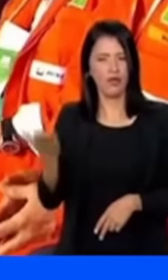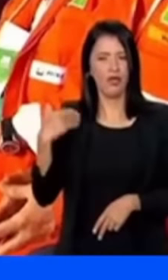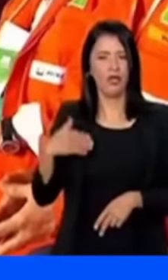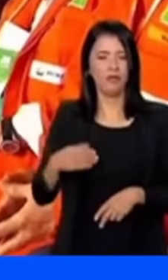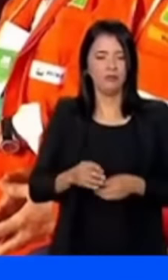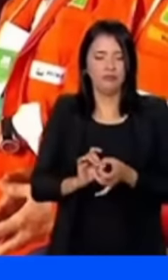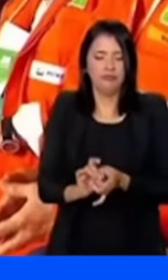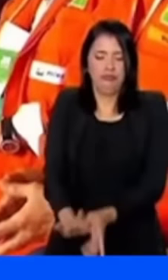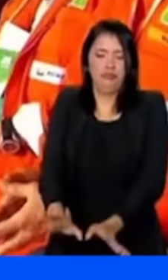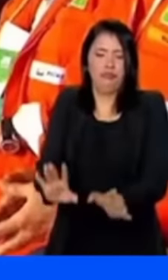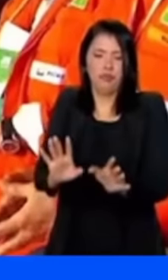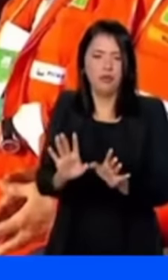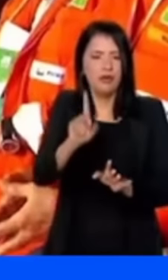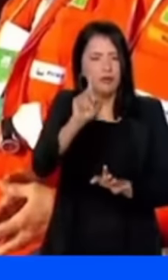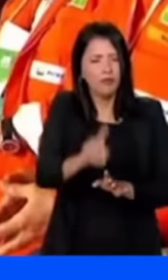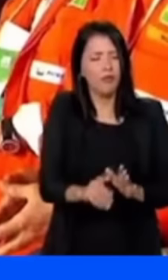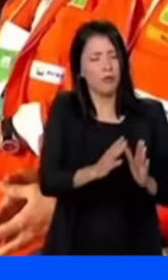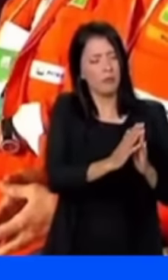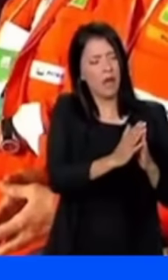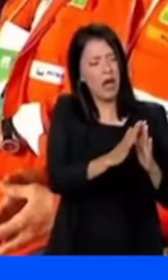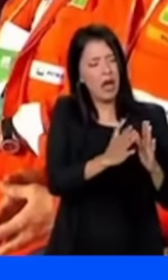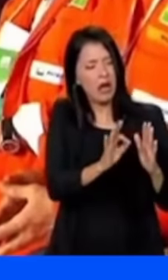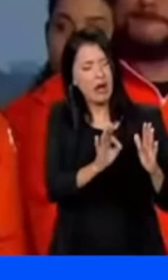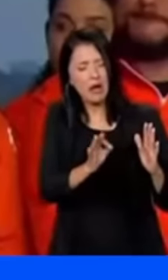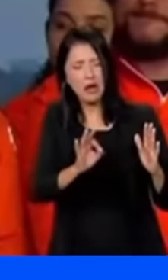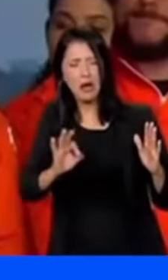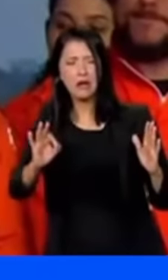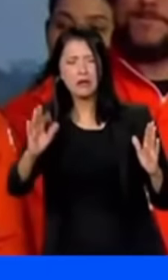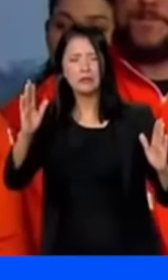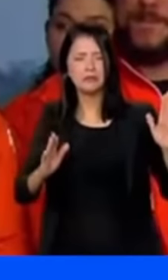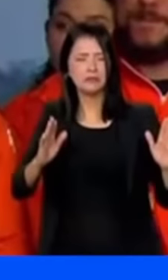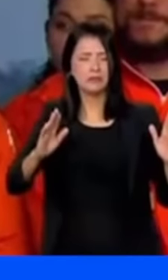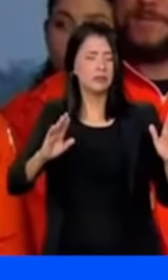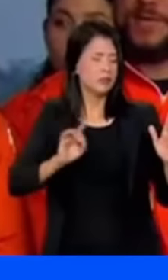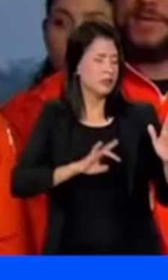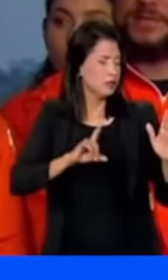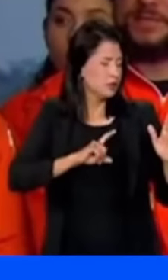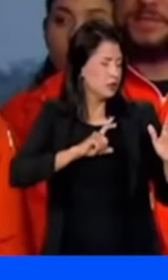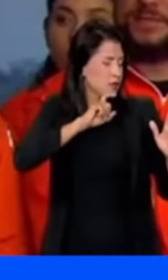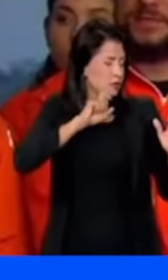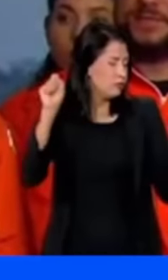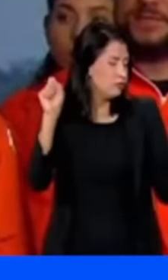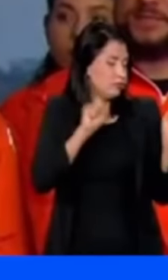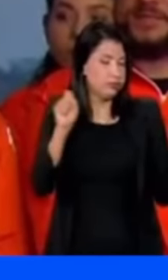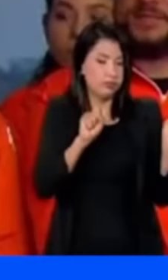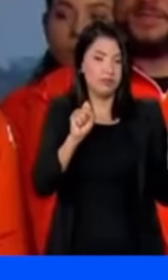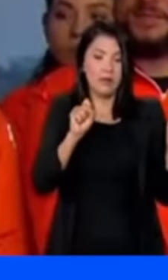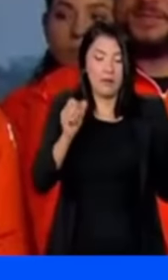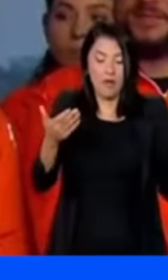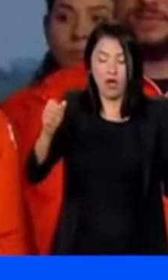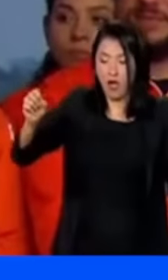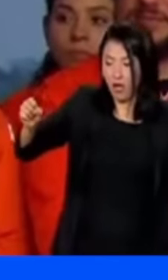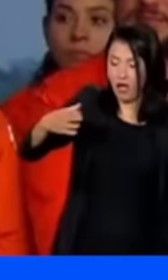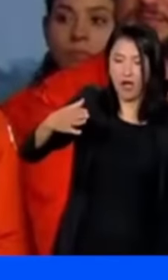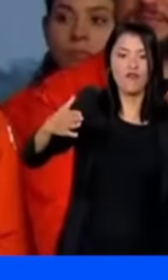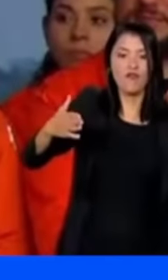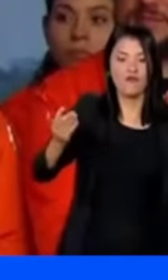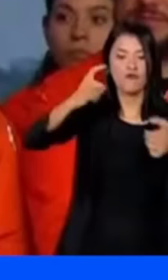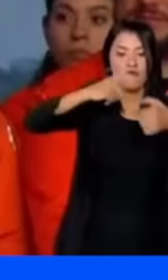um longo e tenebroso inverno, mas hoje a luz voltou a brilhar.